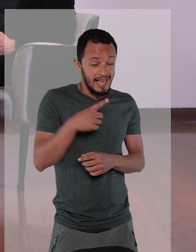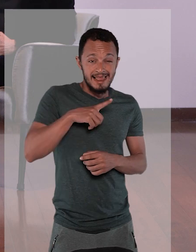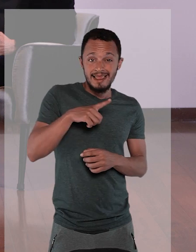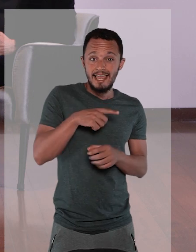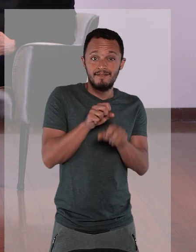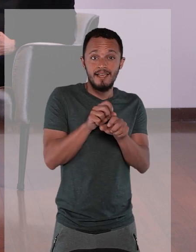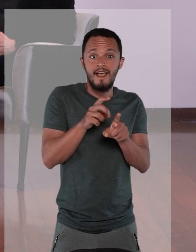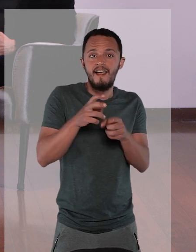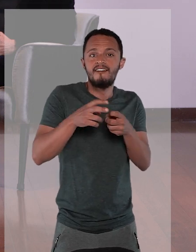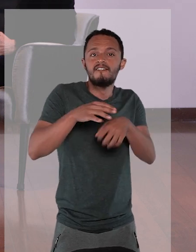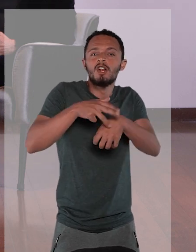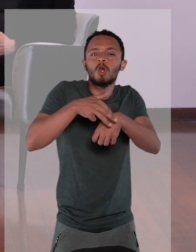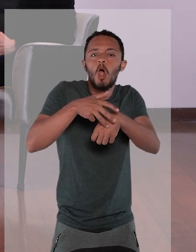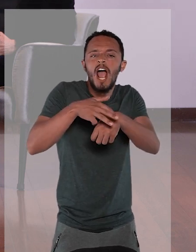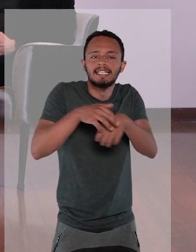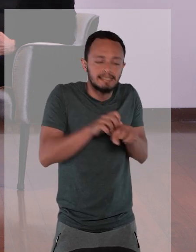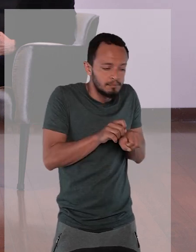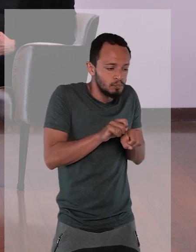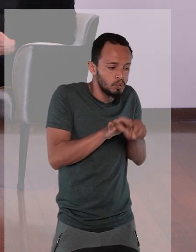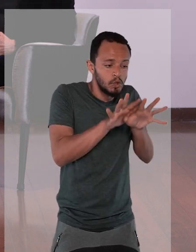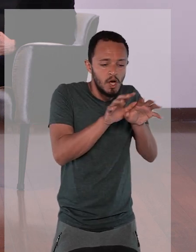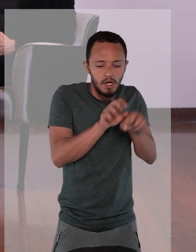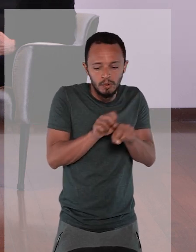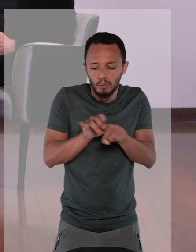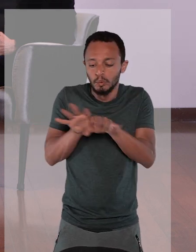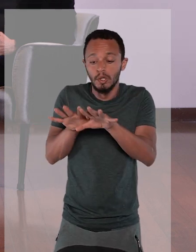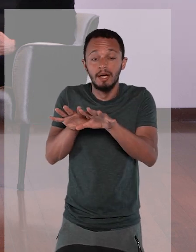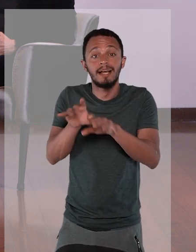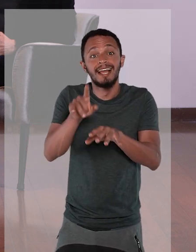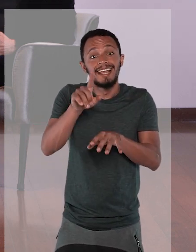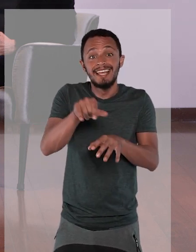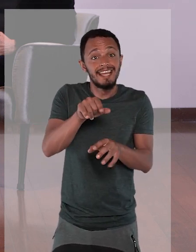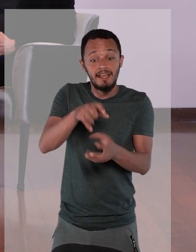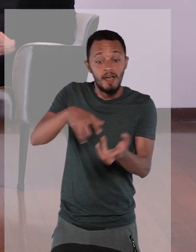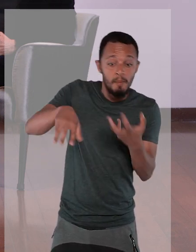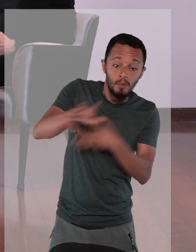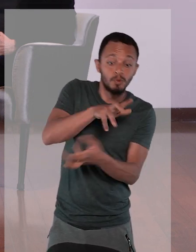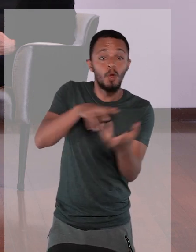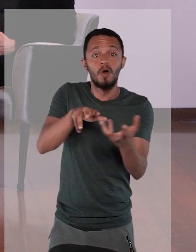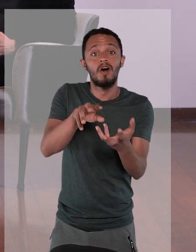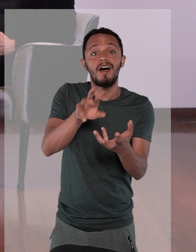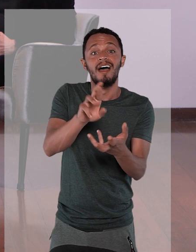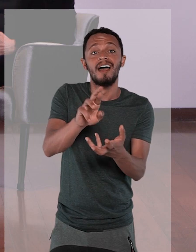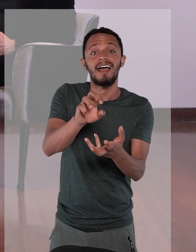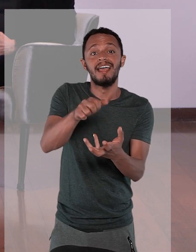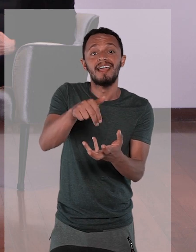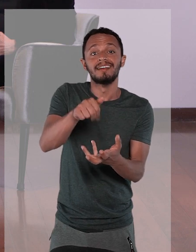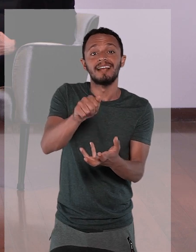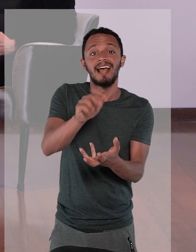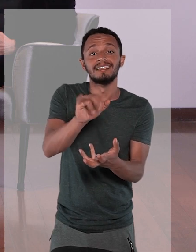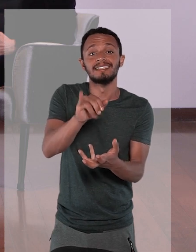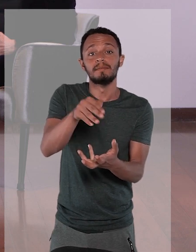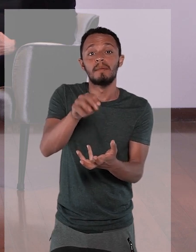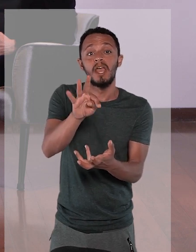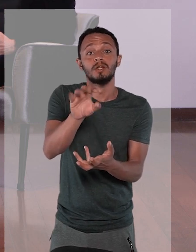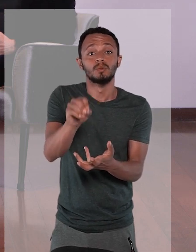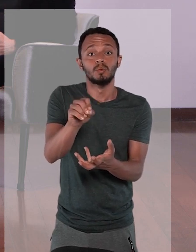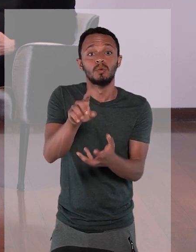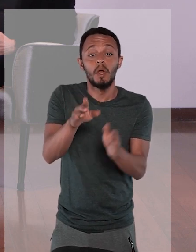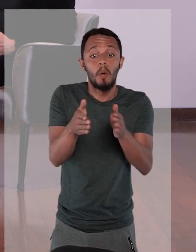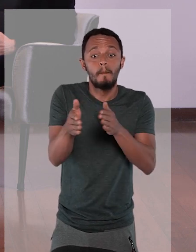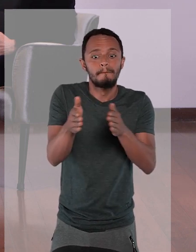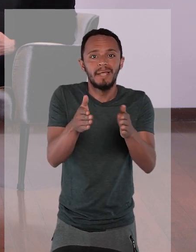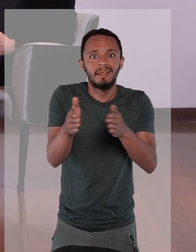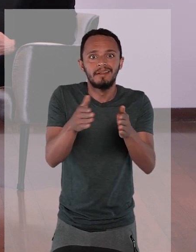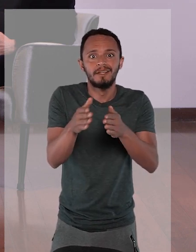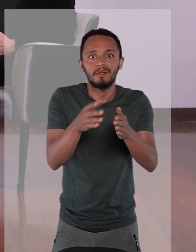você vai. A gente fez um debate até lá no Rio, um seminário na Academia Nacional de Medicina, onde a